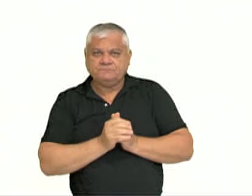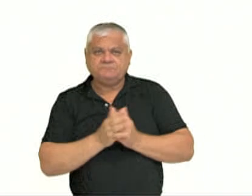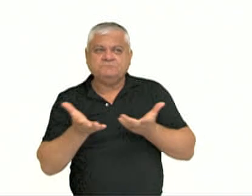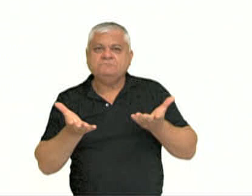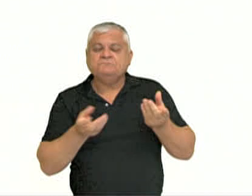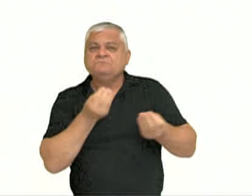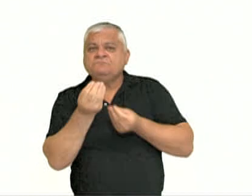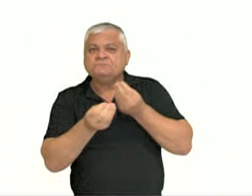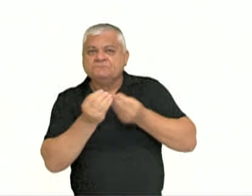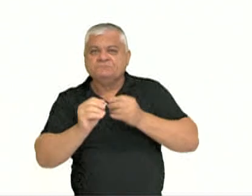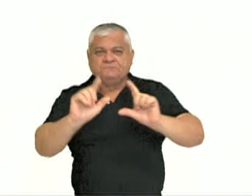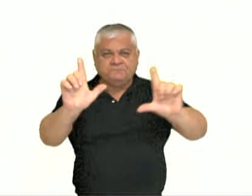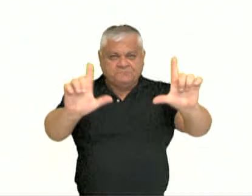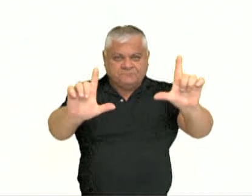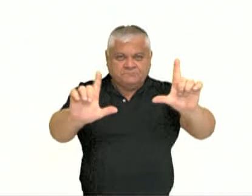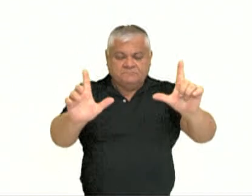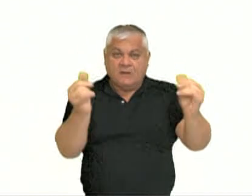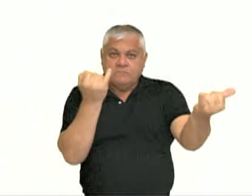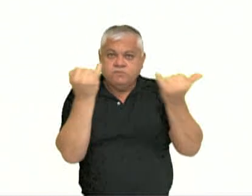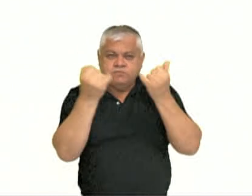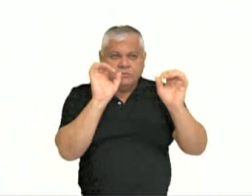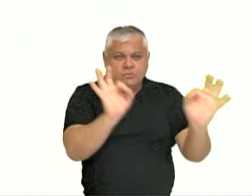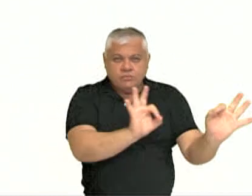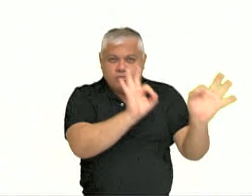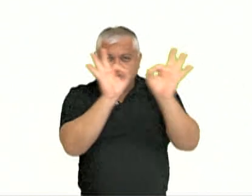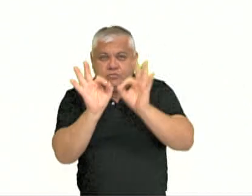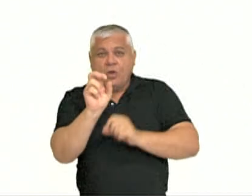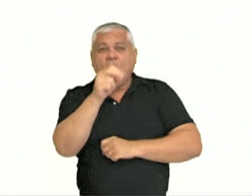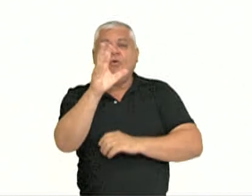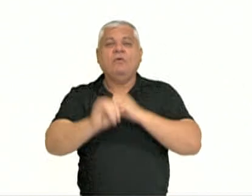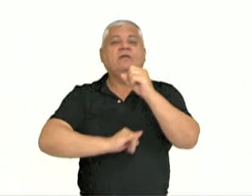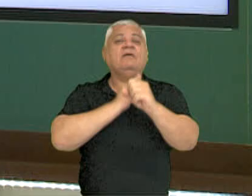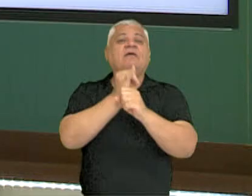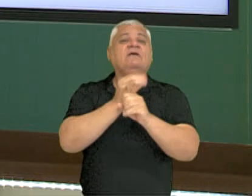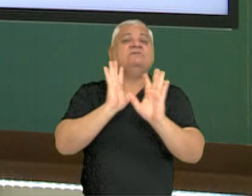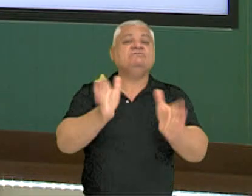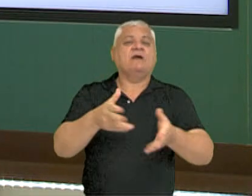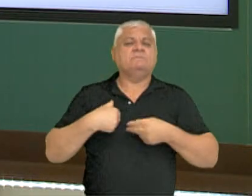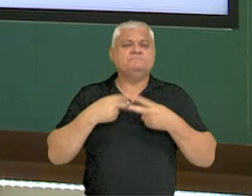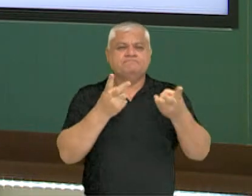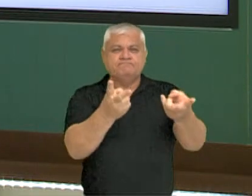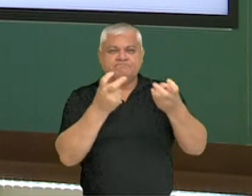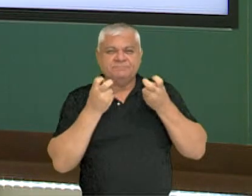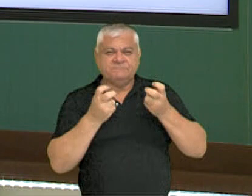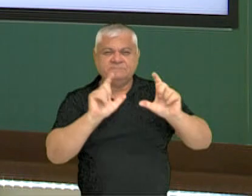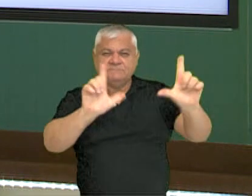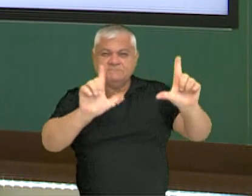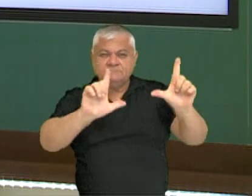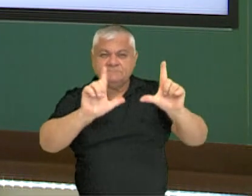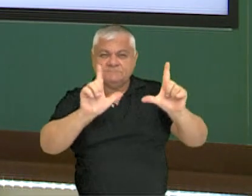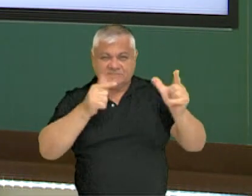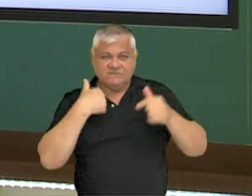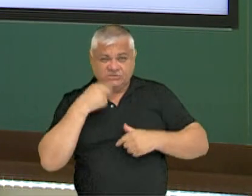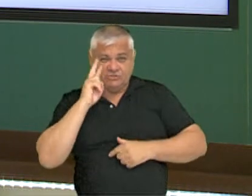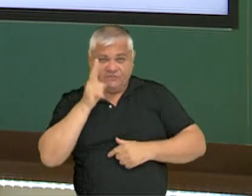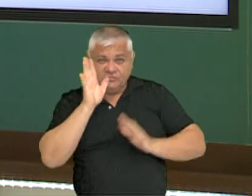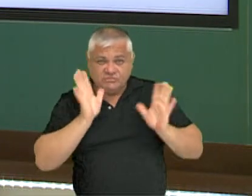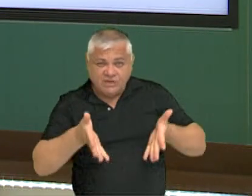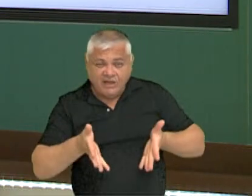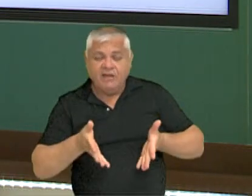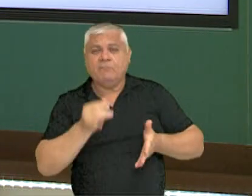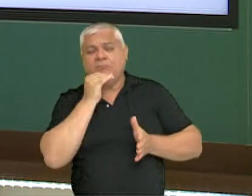eventos por meio da divulgação na TV ou ainda na internet? Você percebe, você assiste